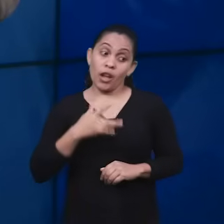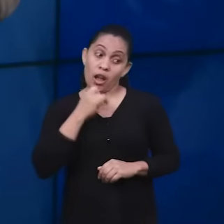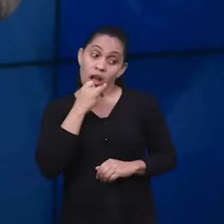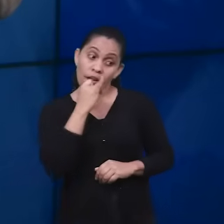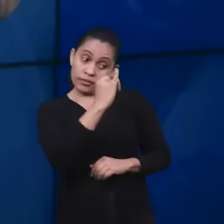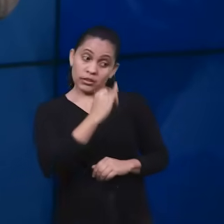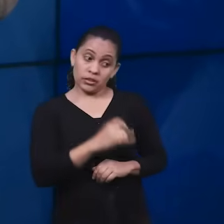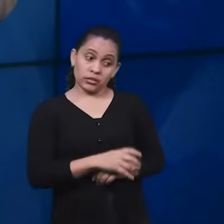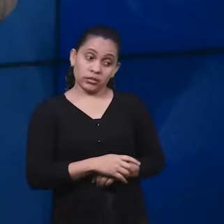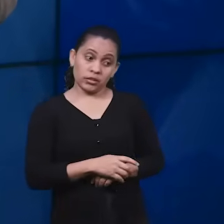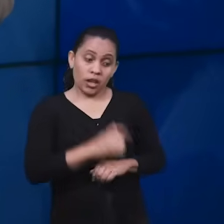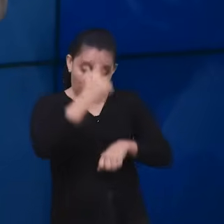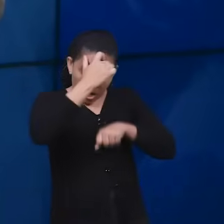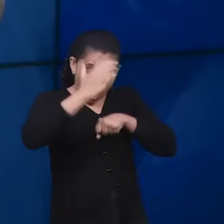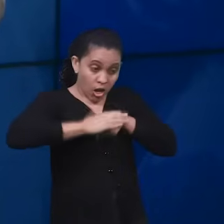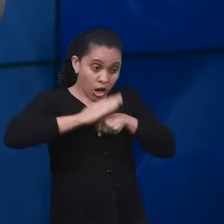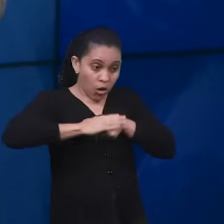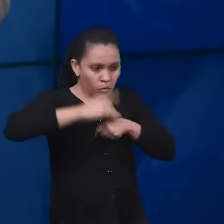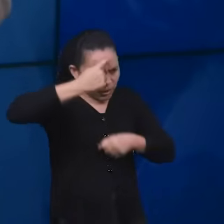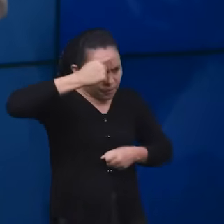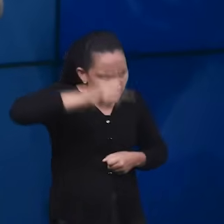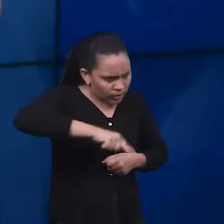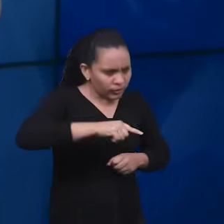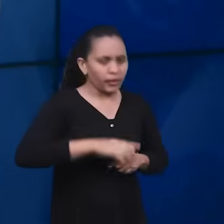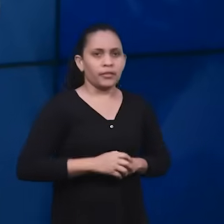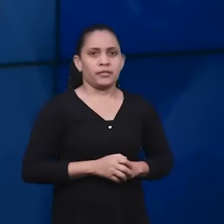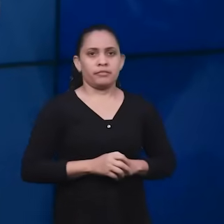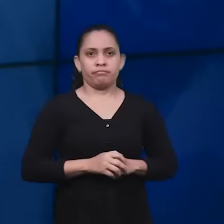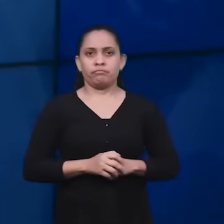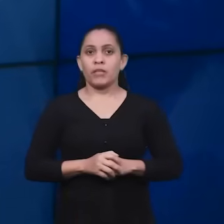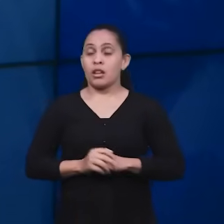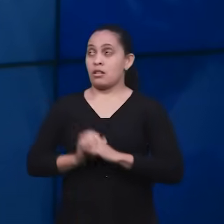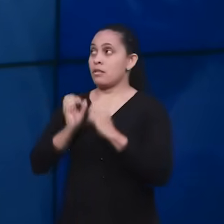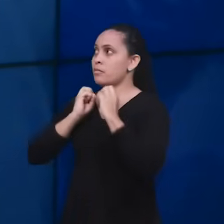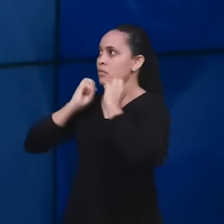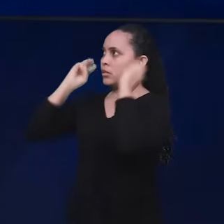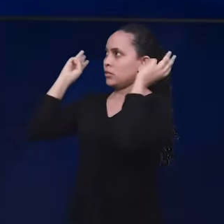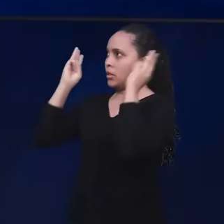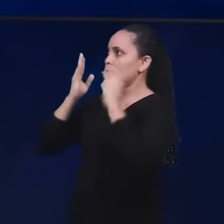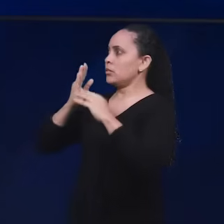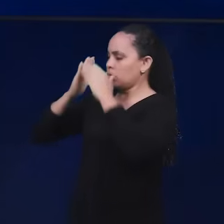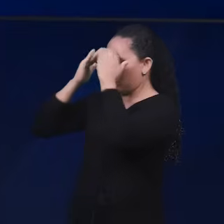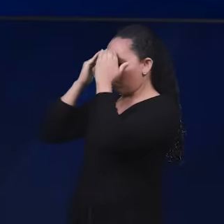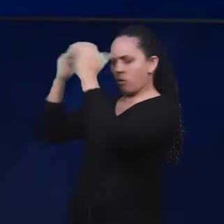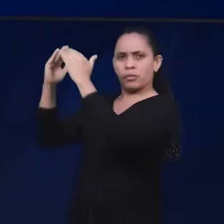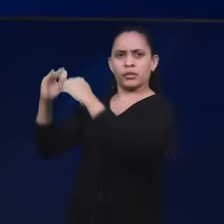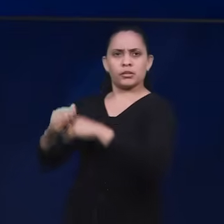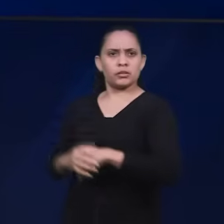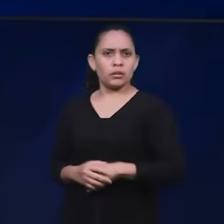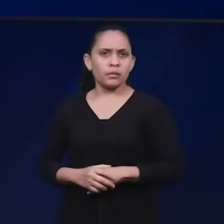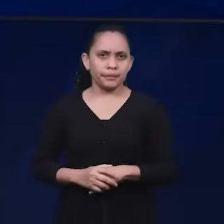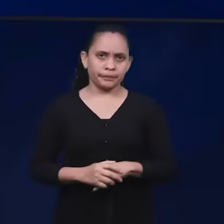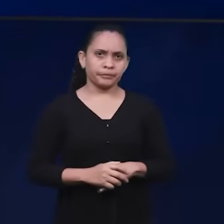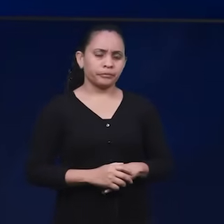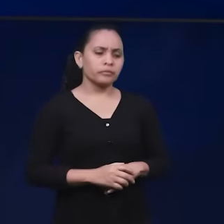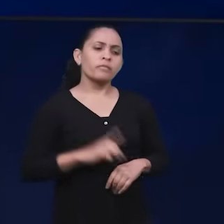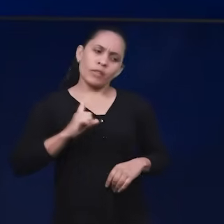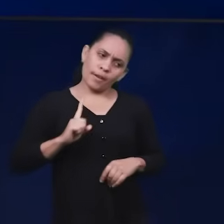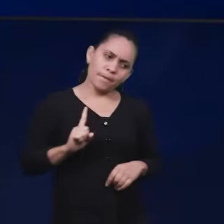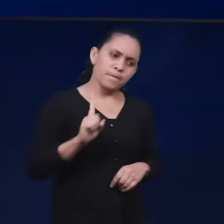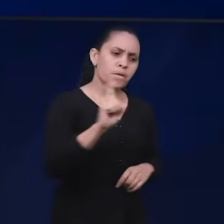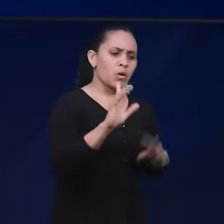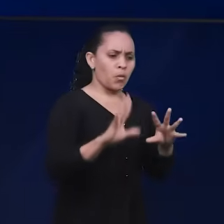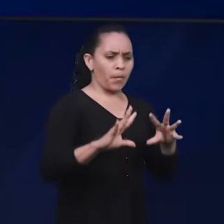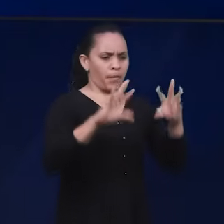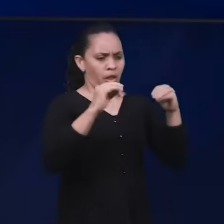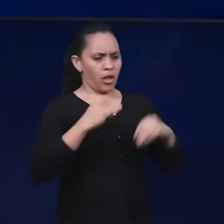Diga a ele que eu sou te enviou. E Moisés cumpriu essa palavra. E entrou no